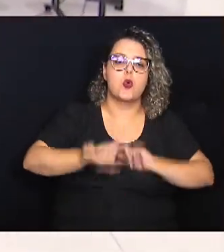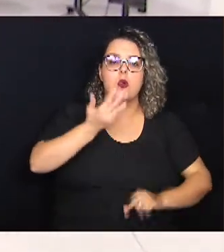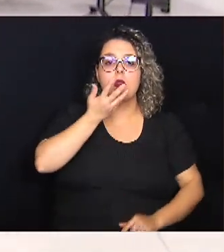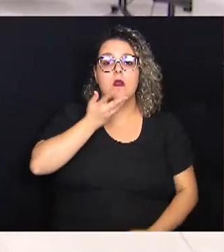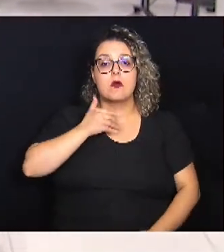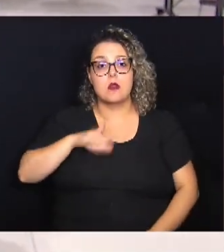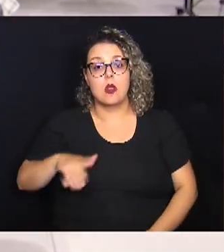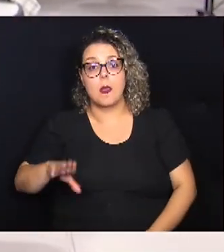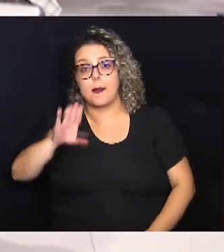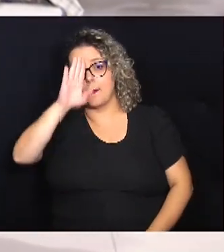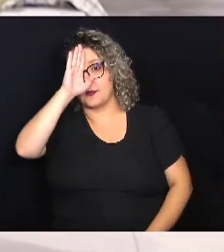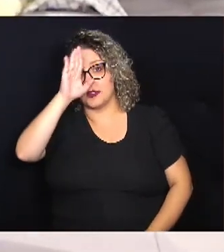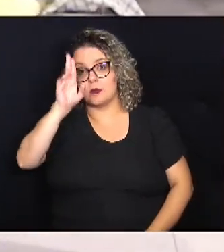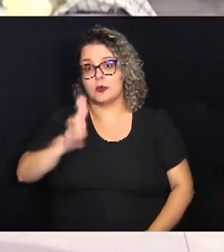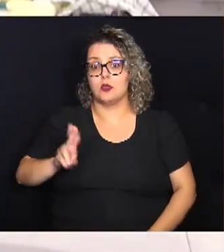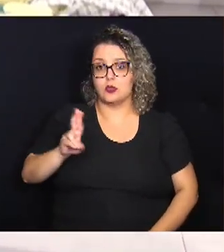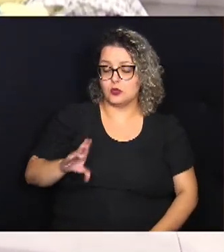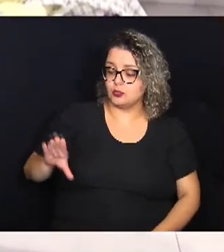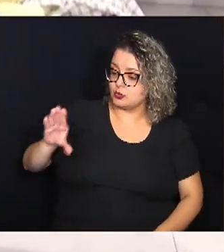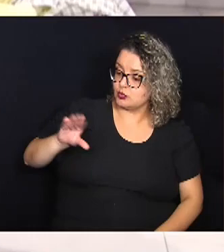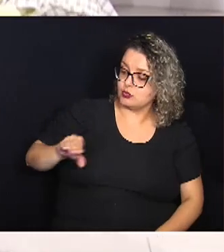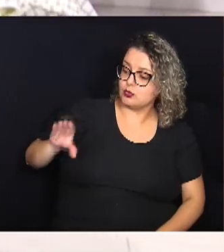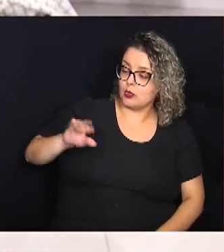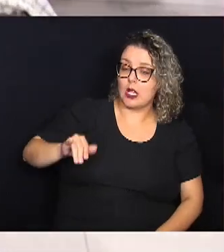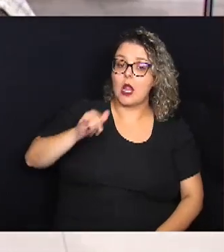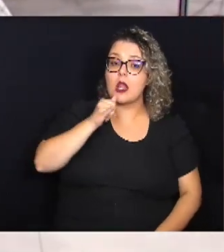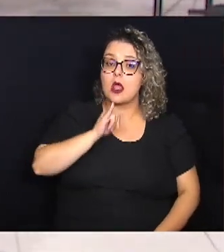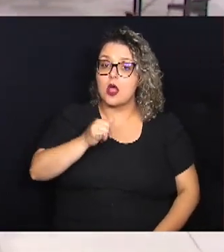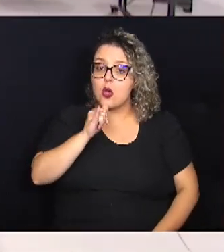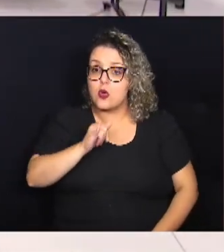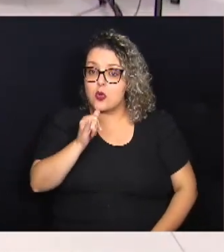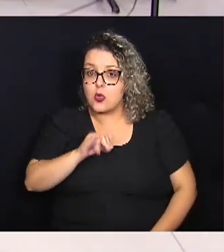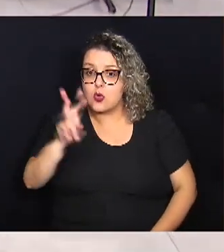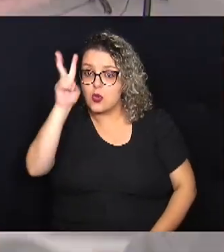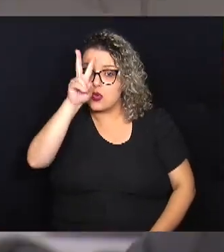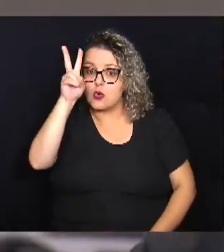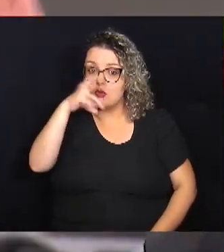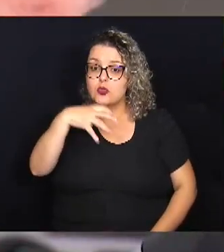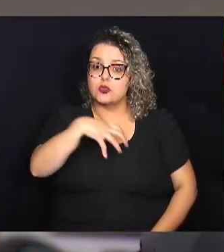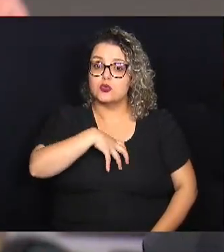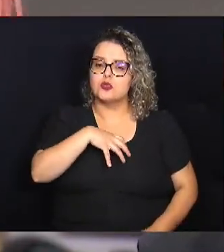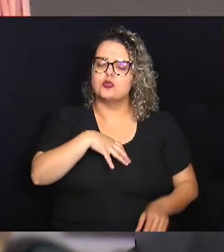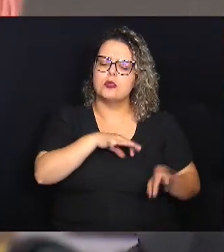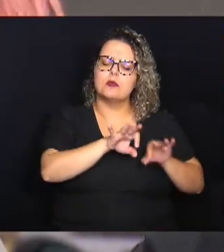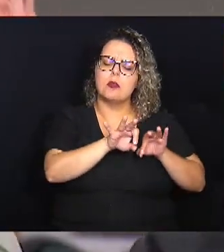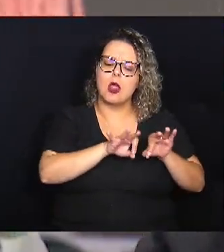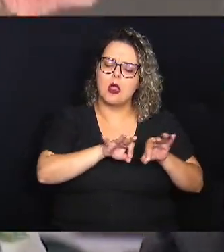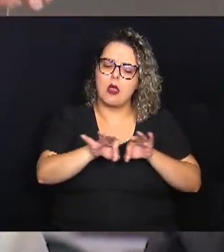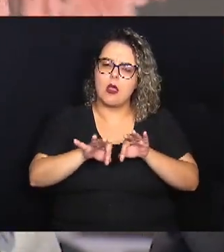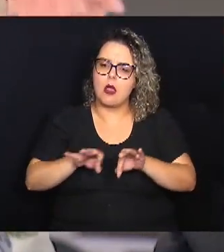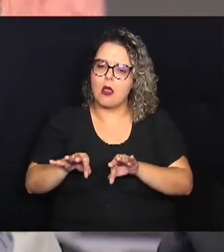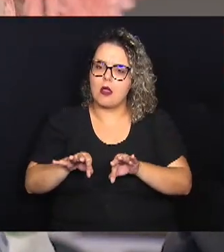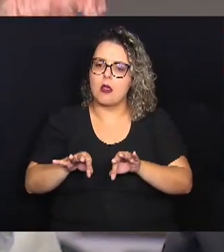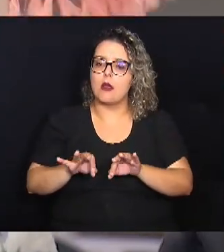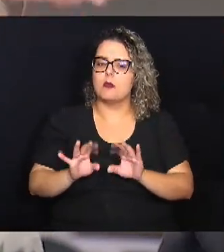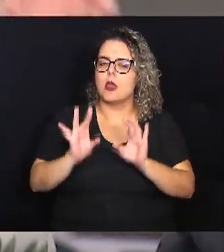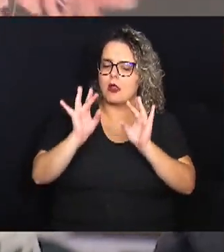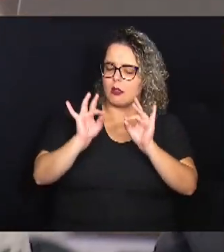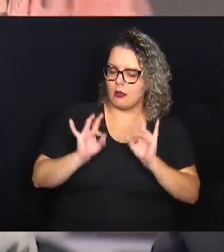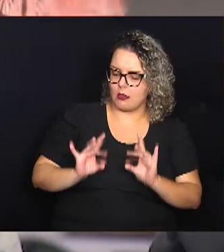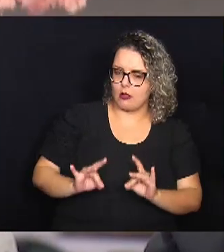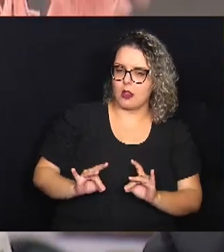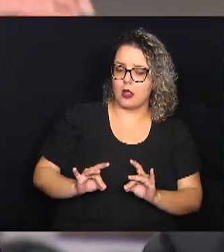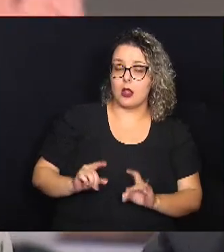principalmente com o uso do fantoche na contação de histórias, de uma forma bem preparada e bem planejada.